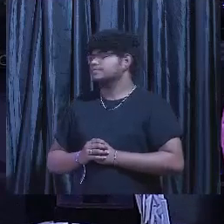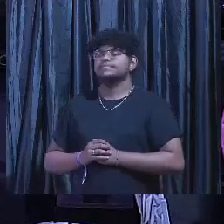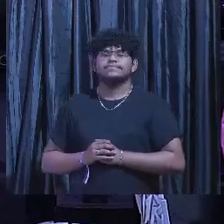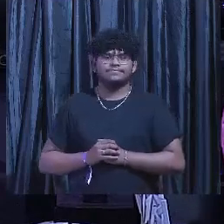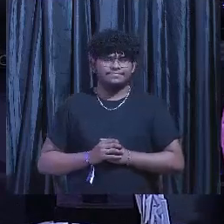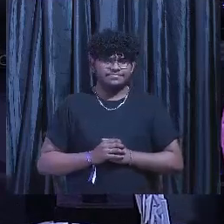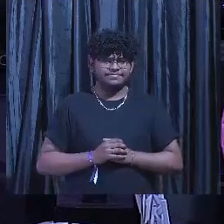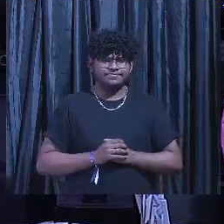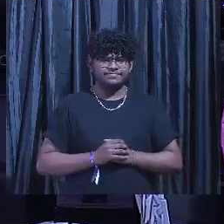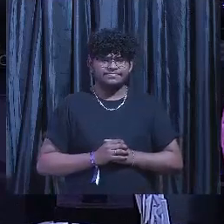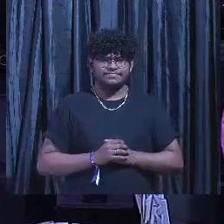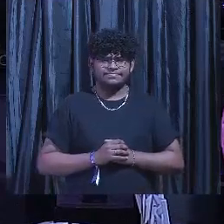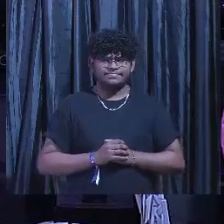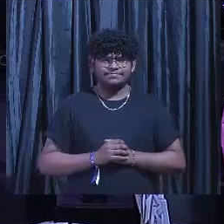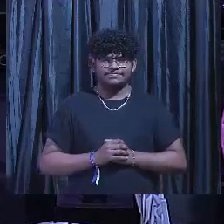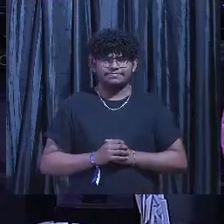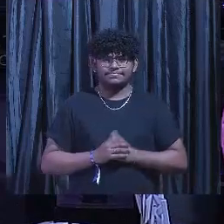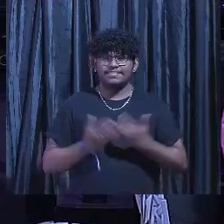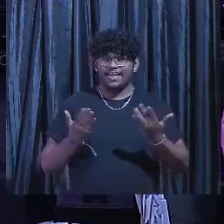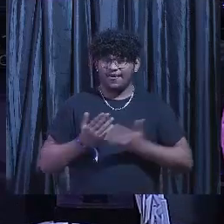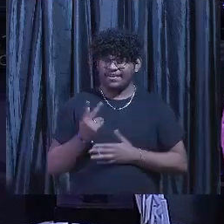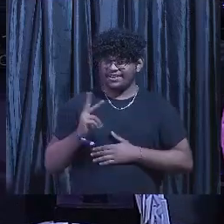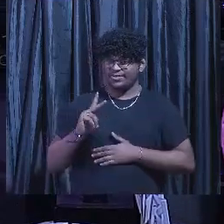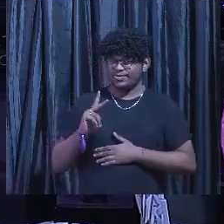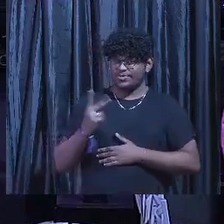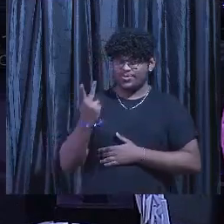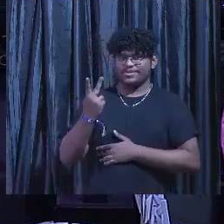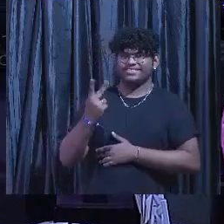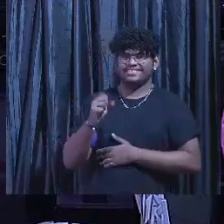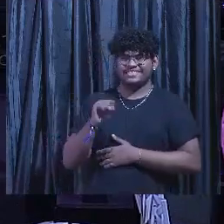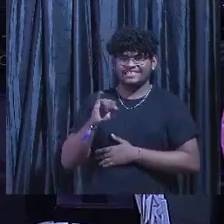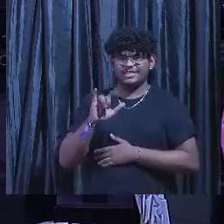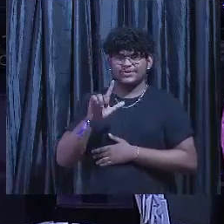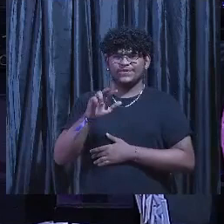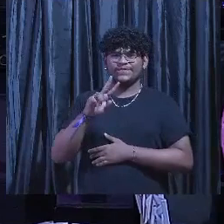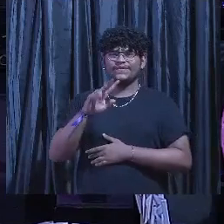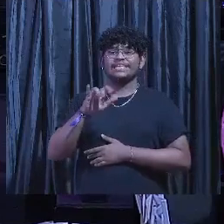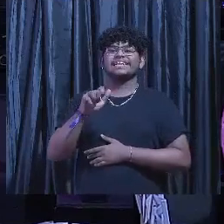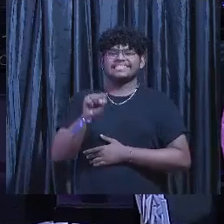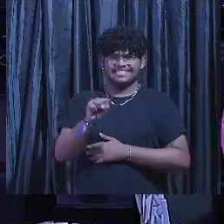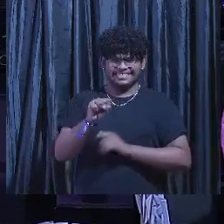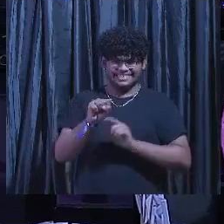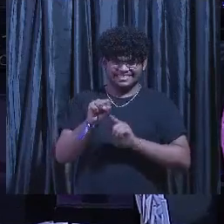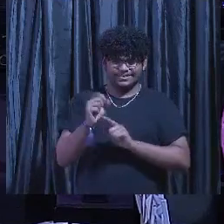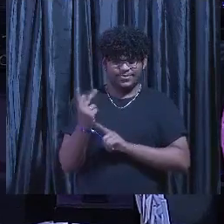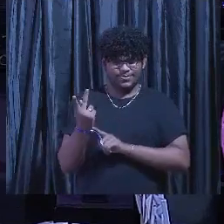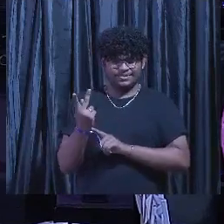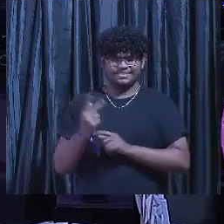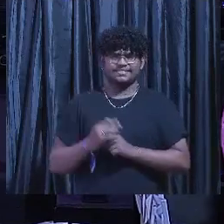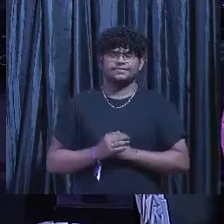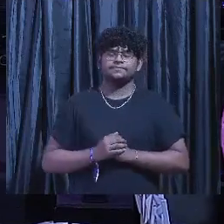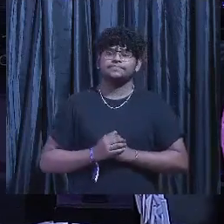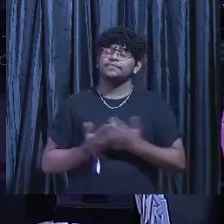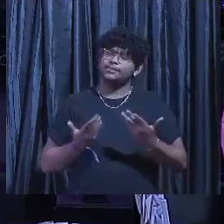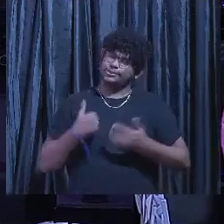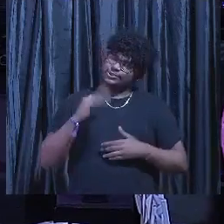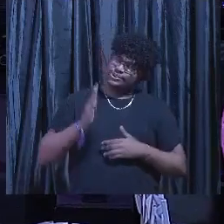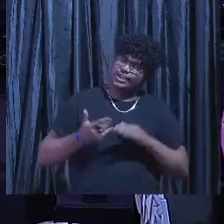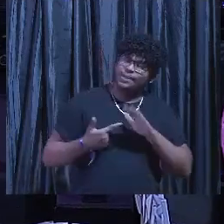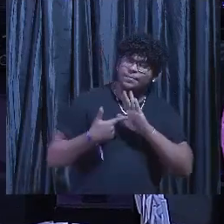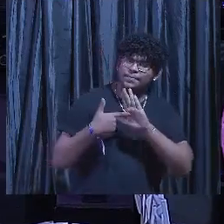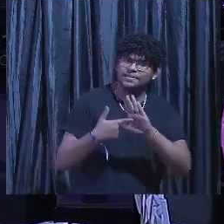Alô, uma dobradinha de Silvias, né? Pegadinha. Bom, gente, já me apresentei aqui